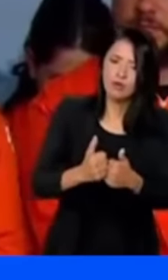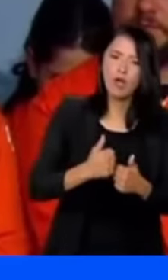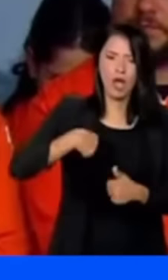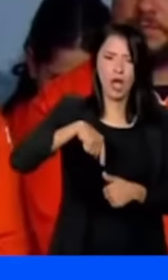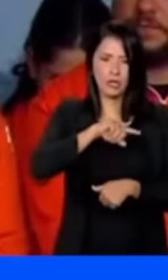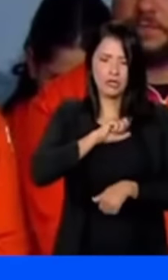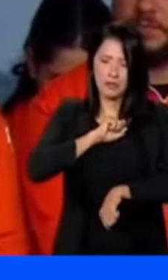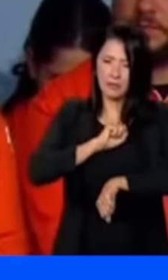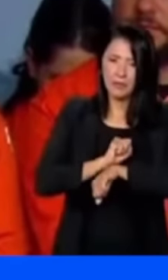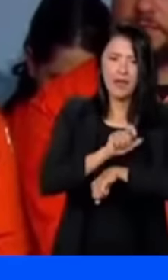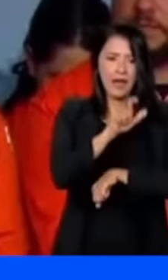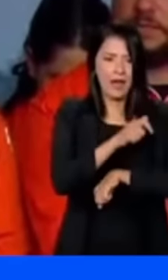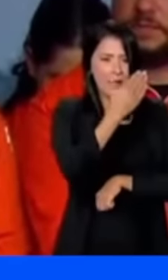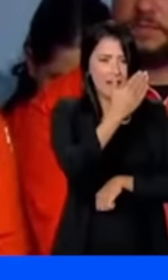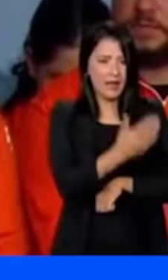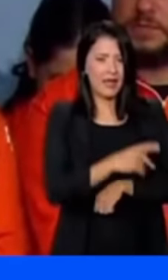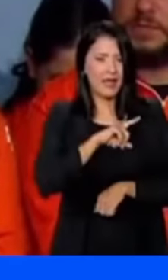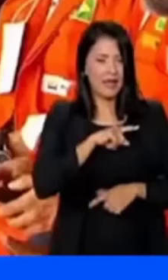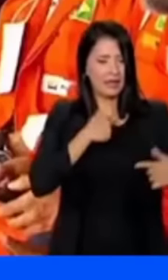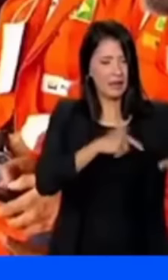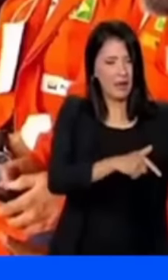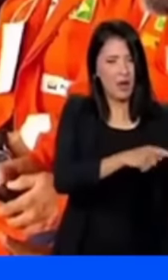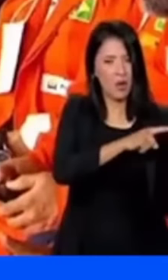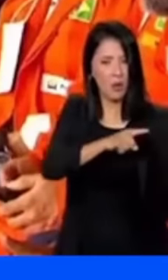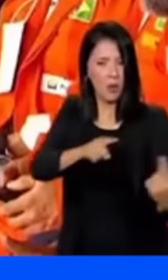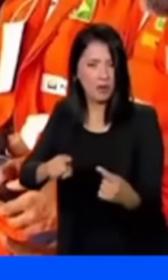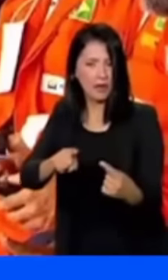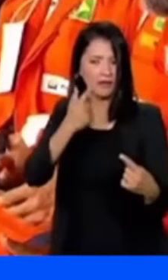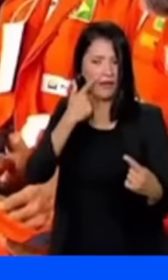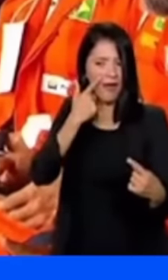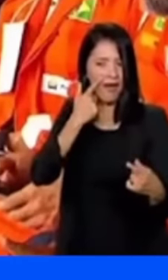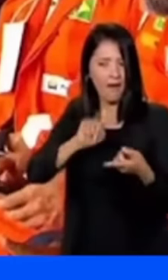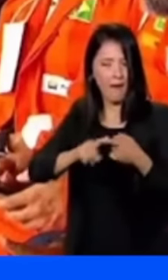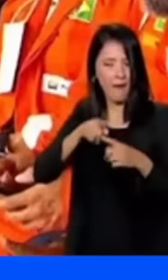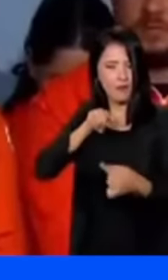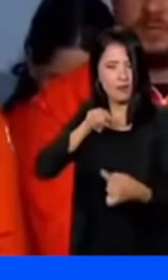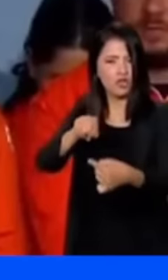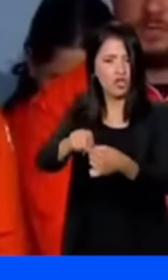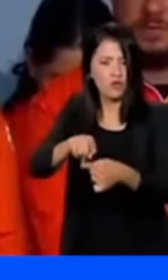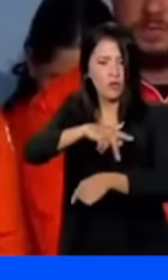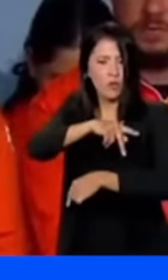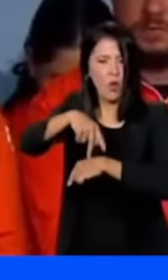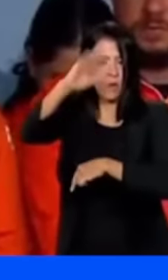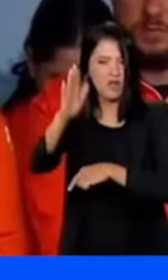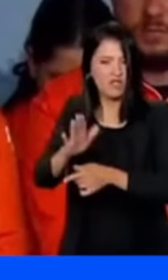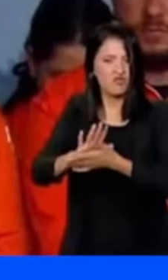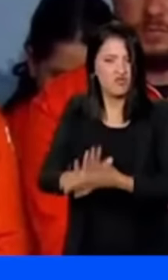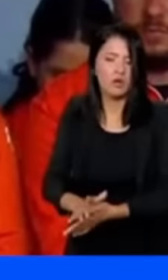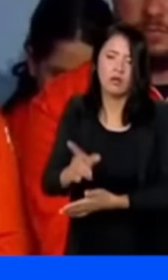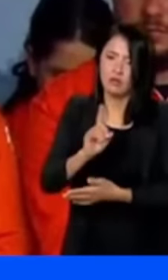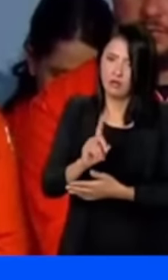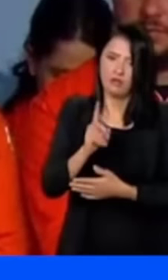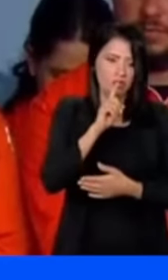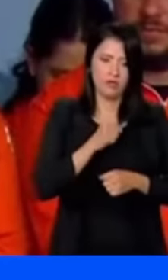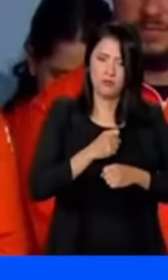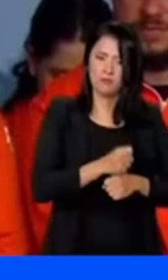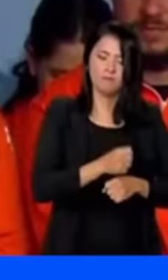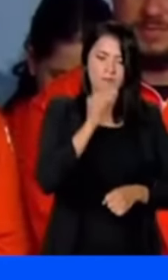trabalha contra os interesses do Brasil. A Petrobras não está à venda. Petroleiros